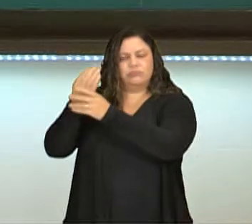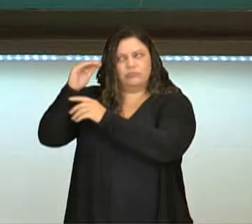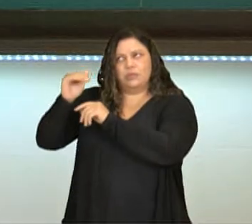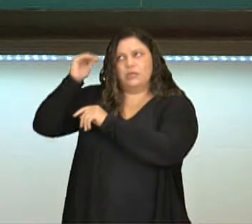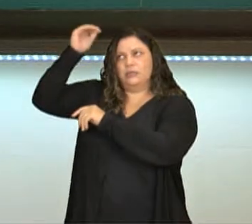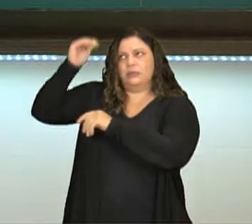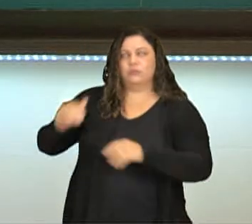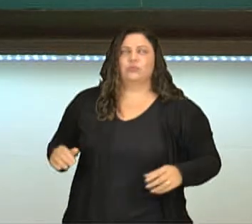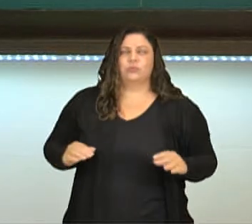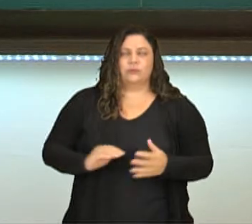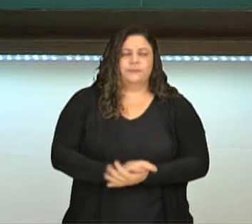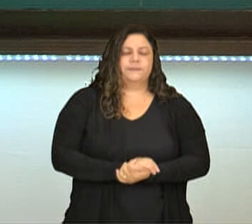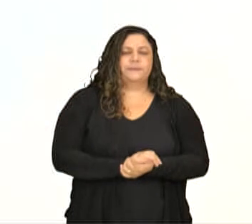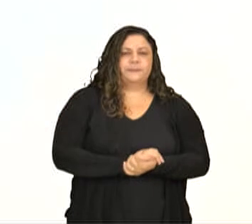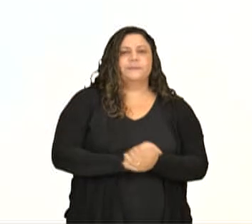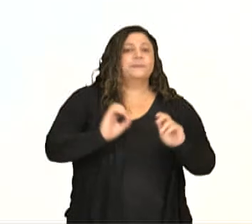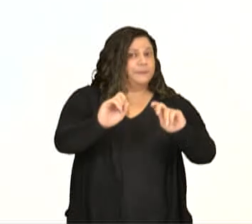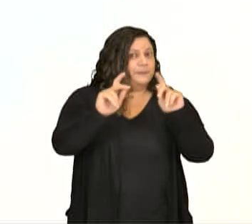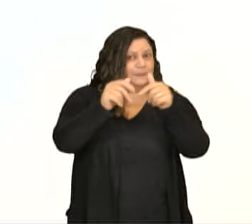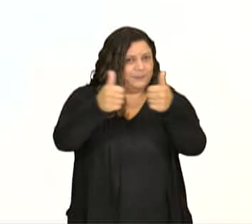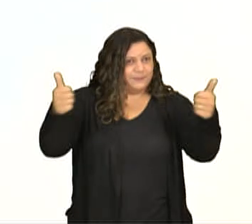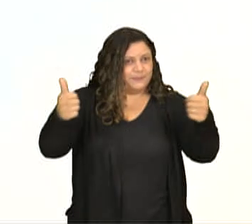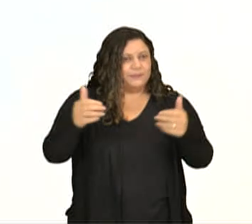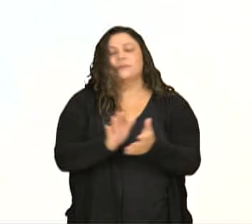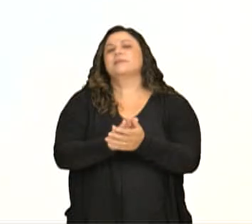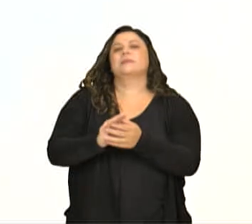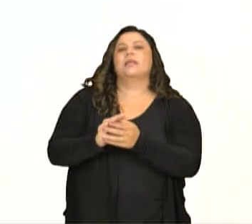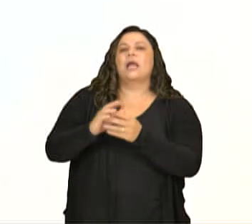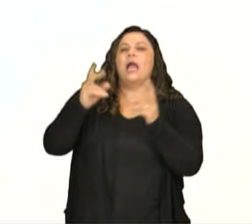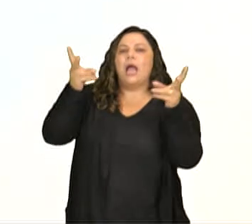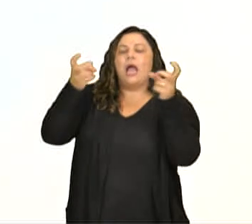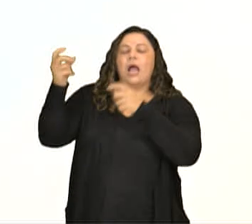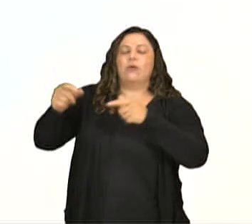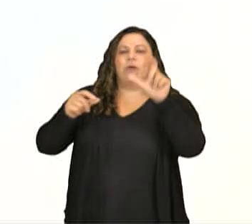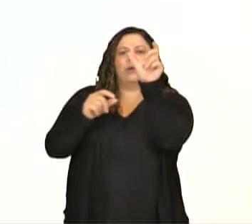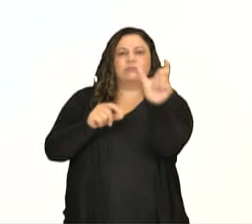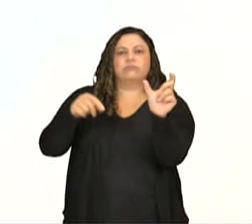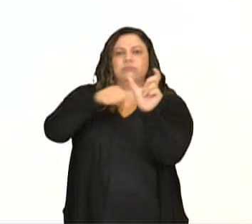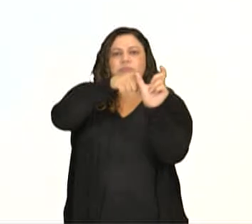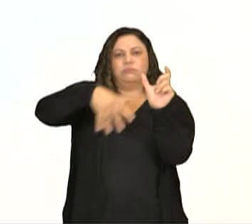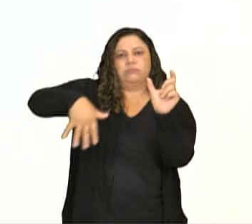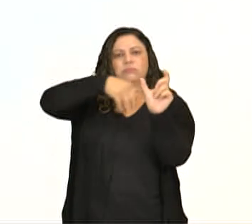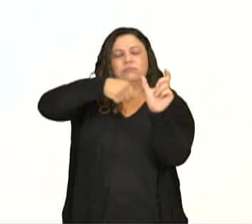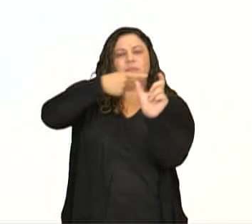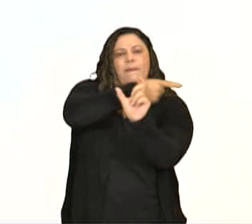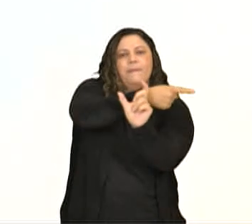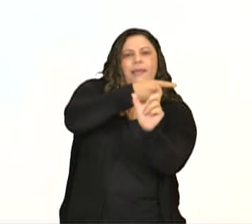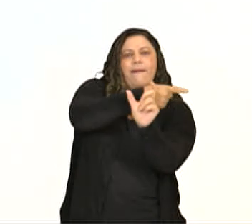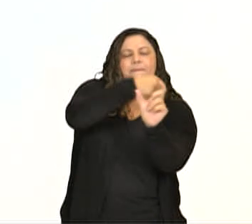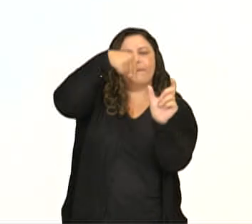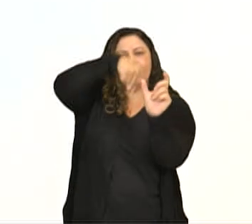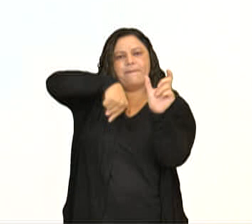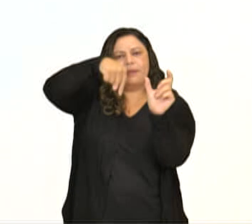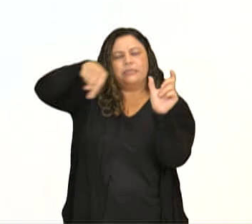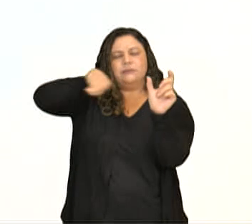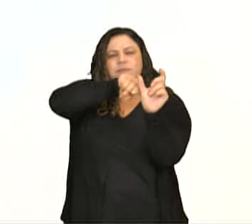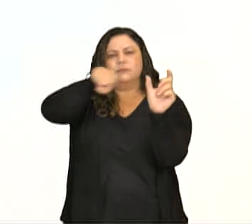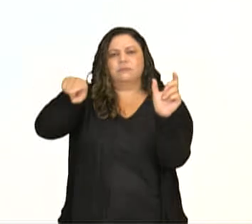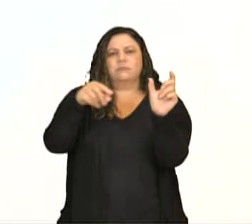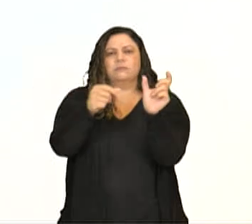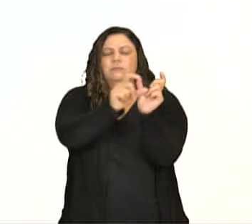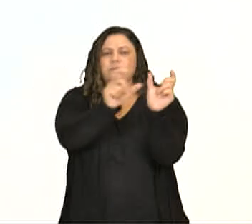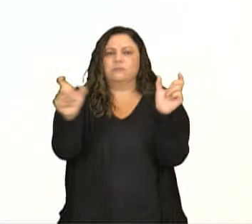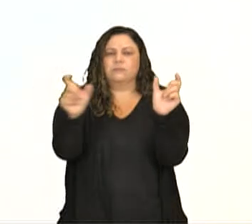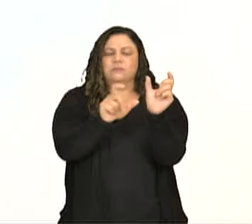adulta. Ok? Aqui uma espécie de um mapa conceitual que eu organizei aqui para vocês, mostrando através